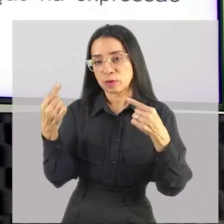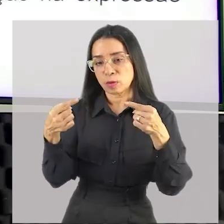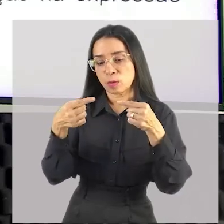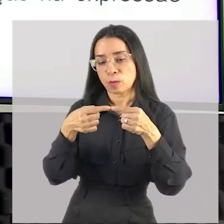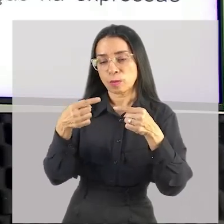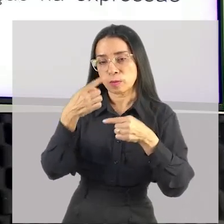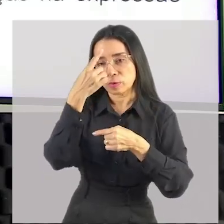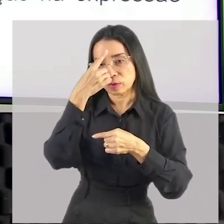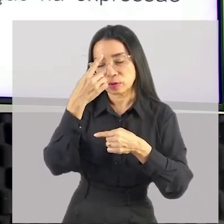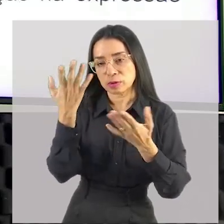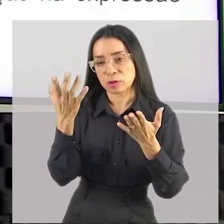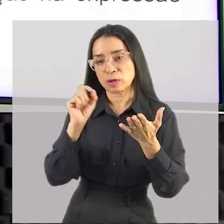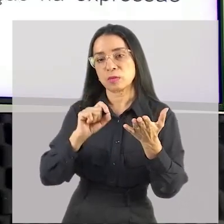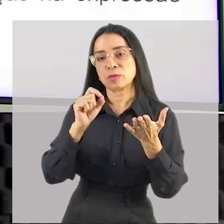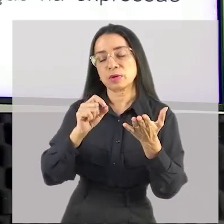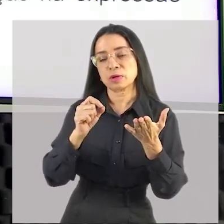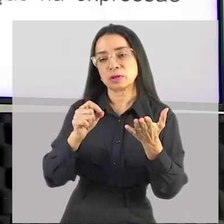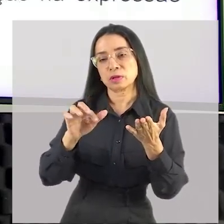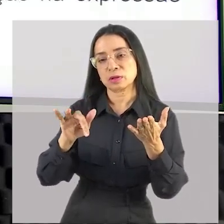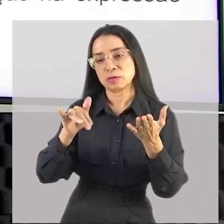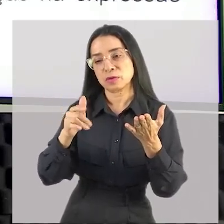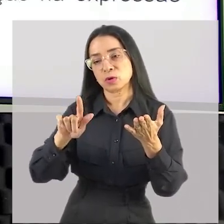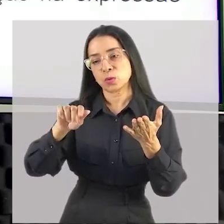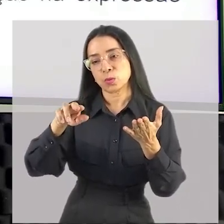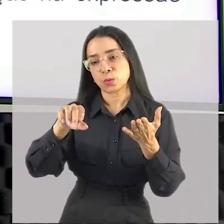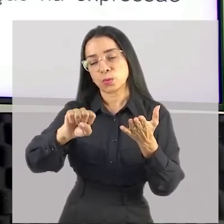figuras, Cacau? Figuras de linguagem.